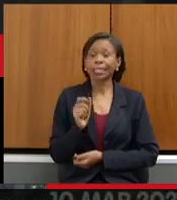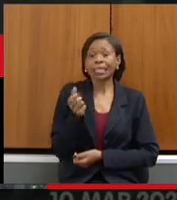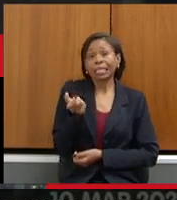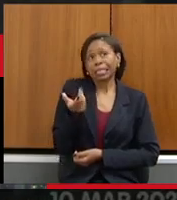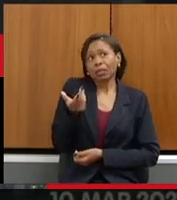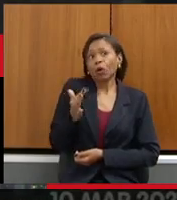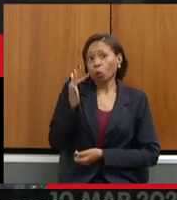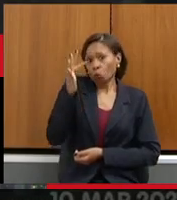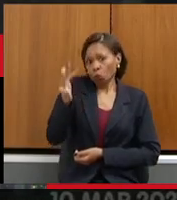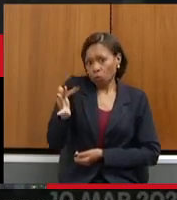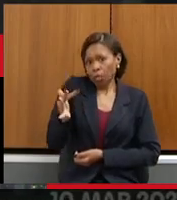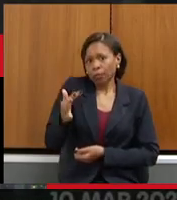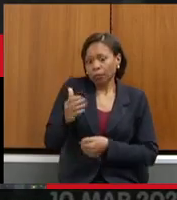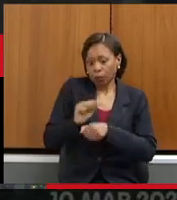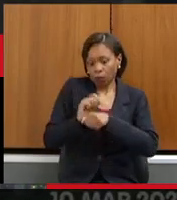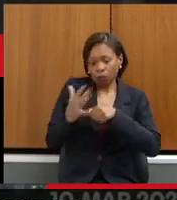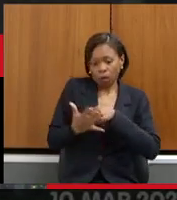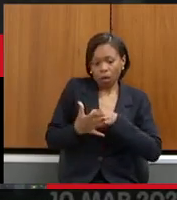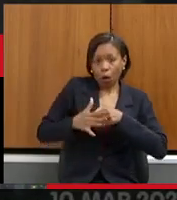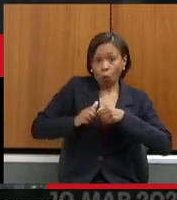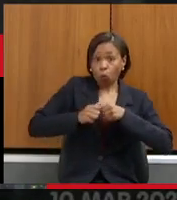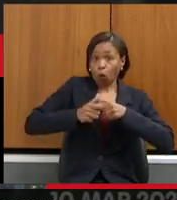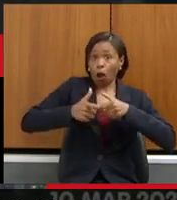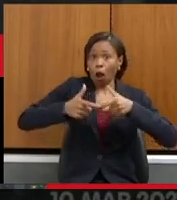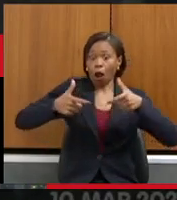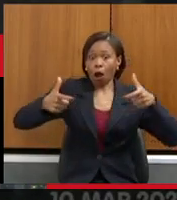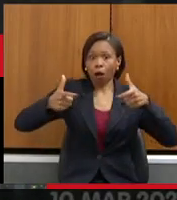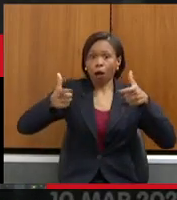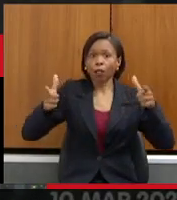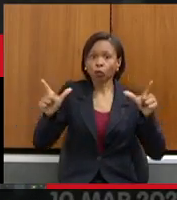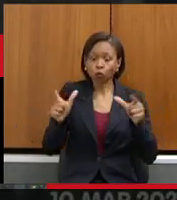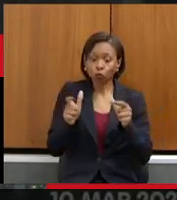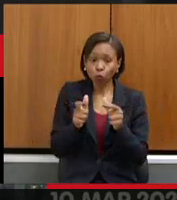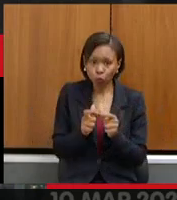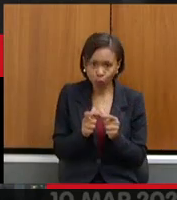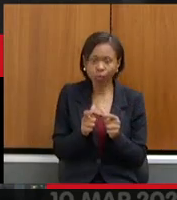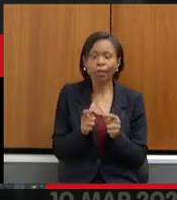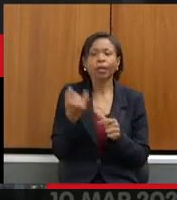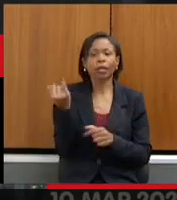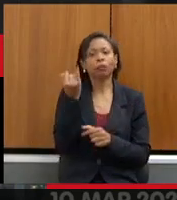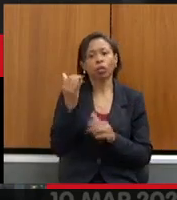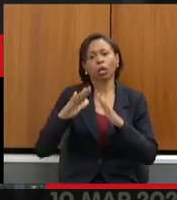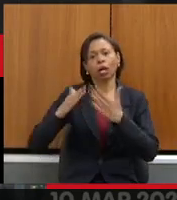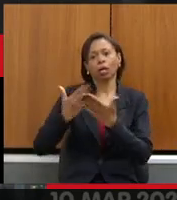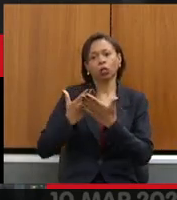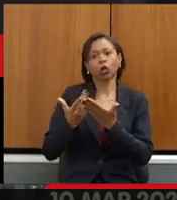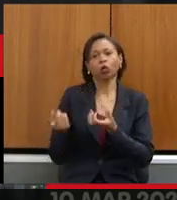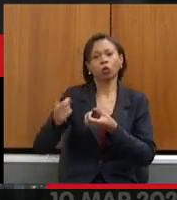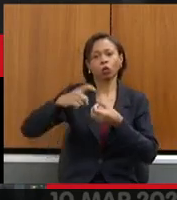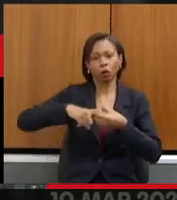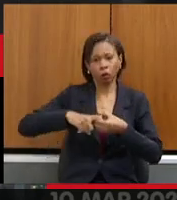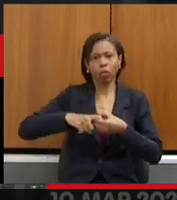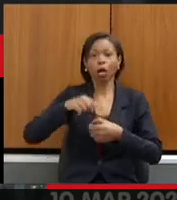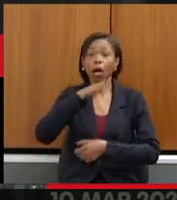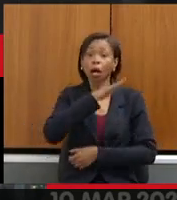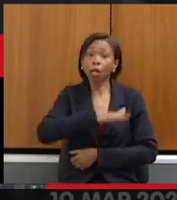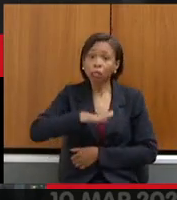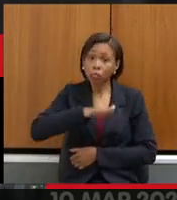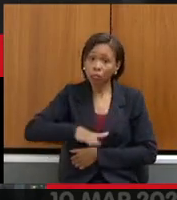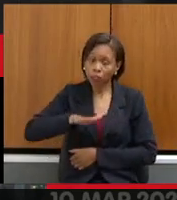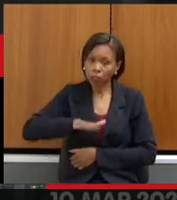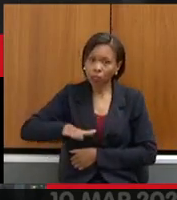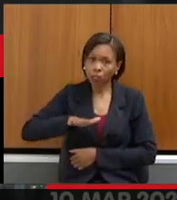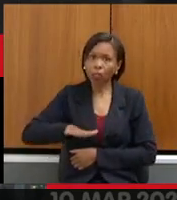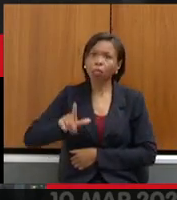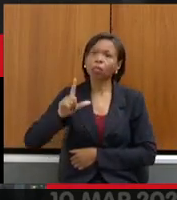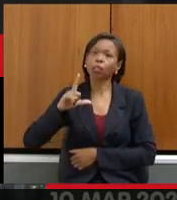passar esse momento de aumento de casa é importante as escolas voltarem as crianças Elas